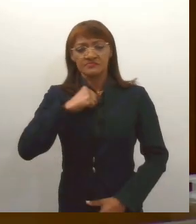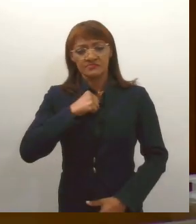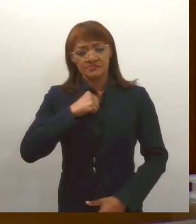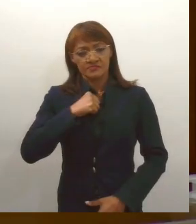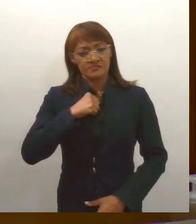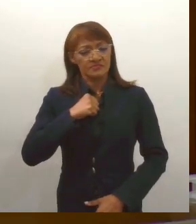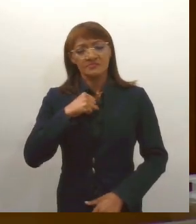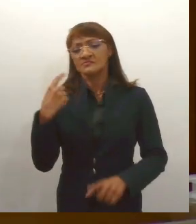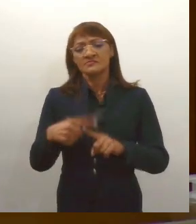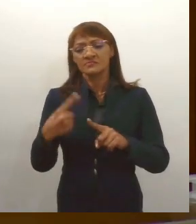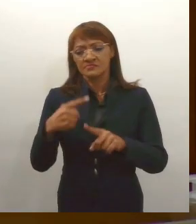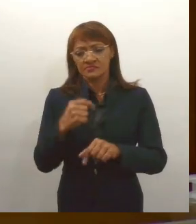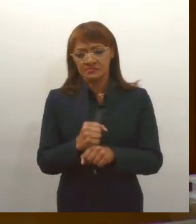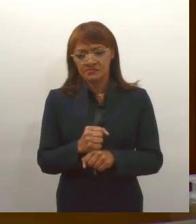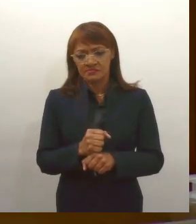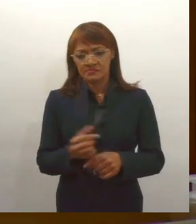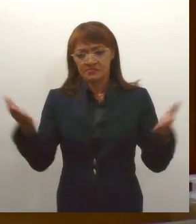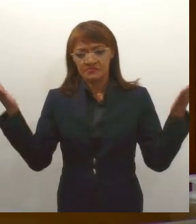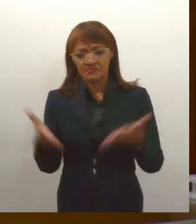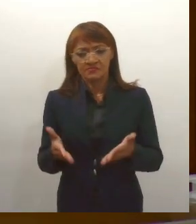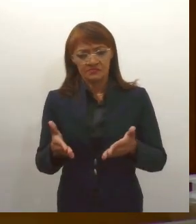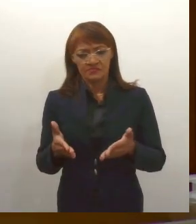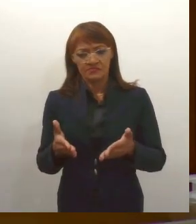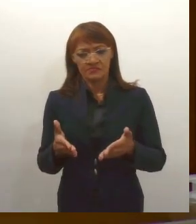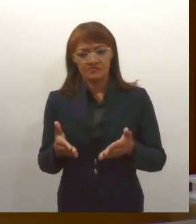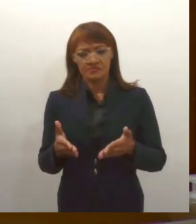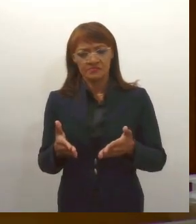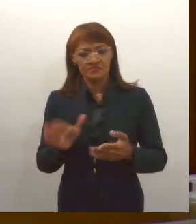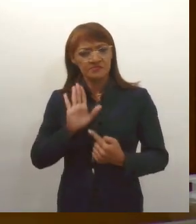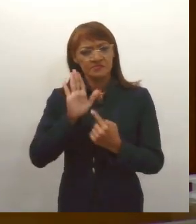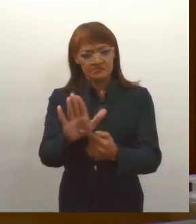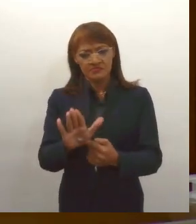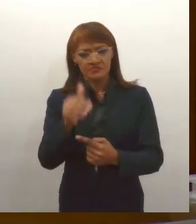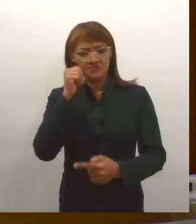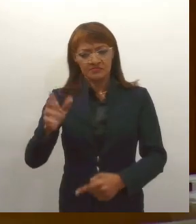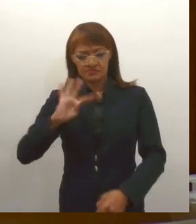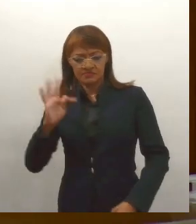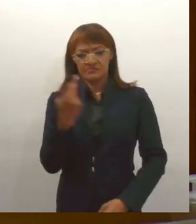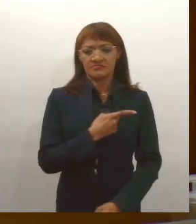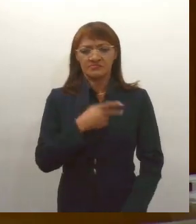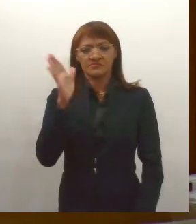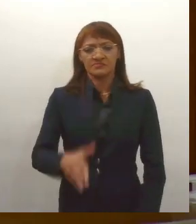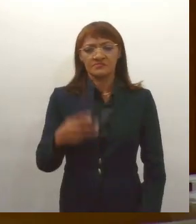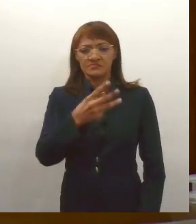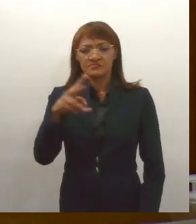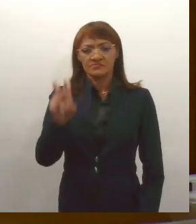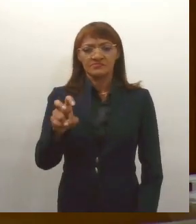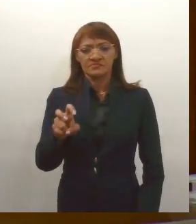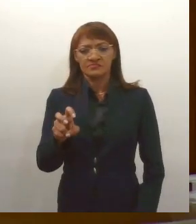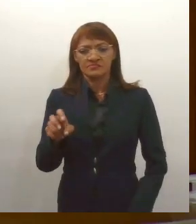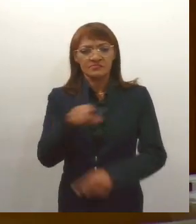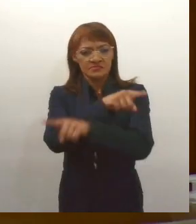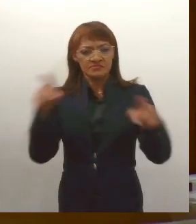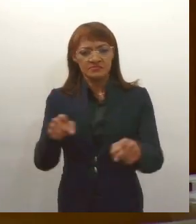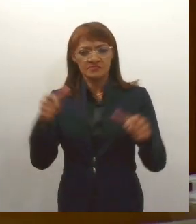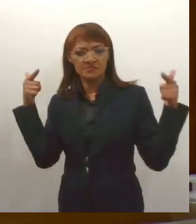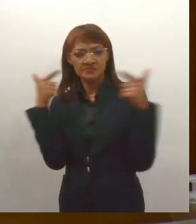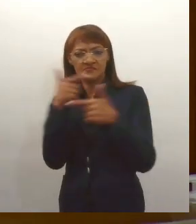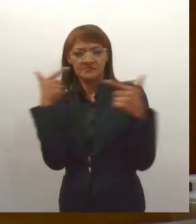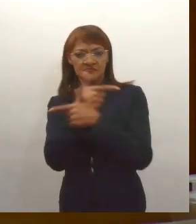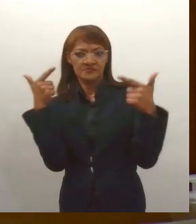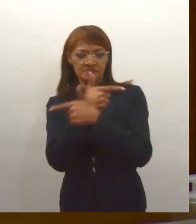Fonseca de uma mulher trans vestia de 35 anos e ele zombar de uma pessoa dando